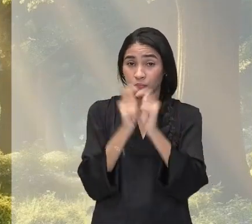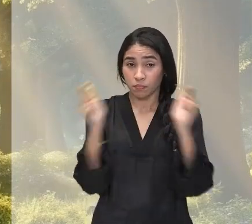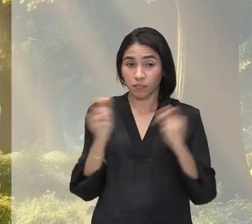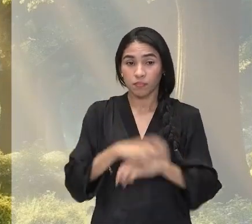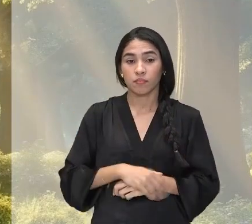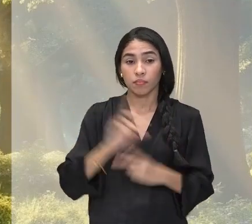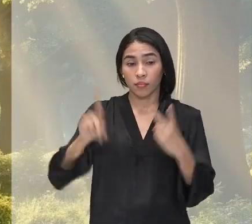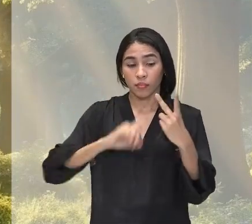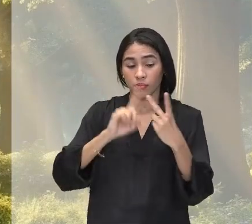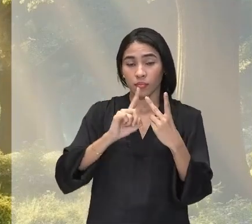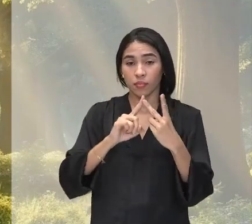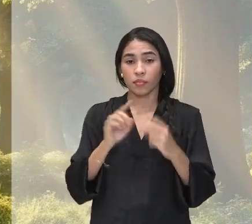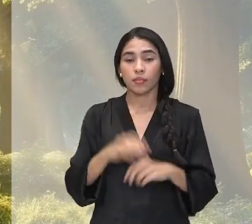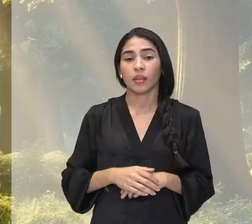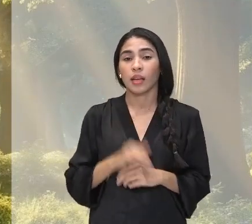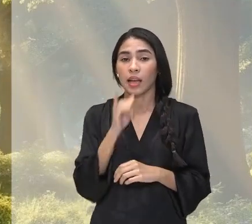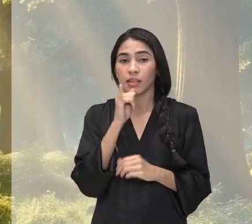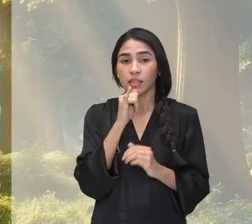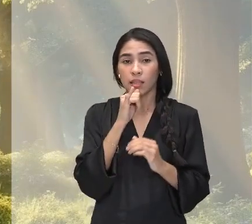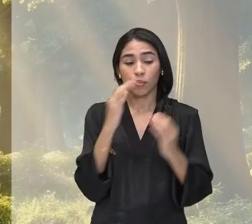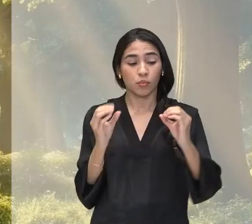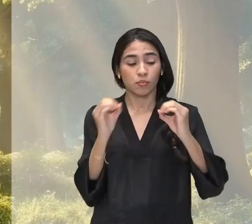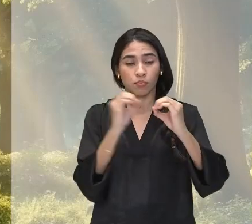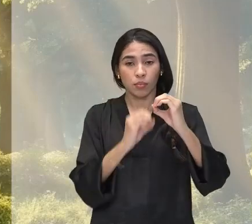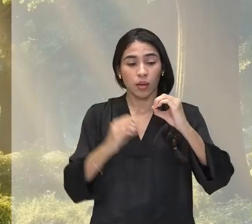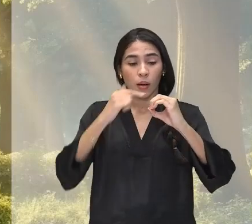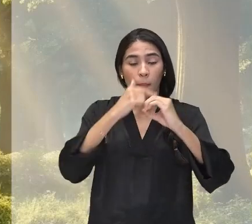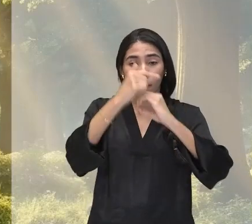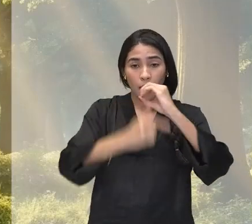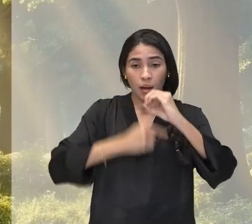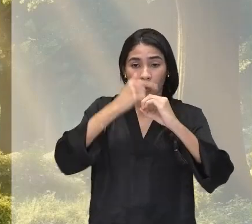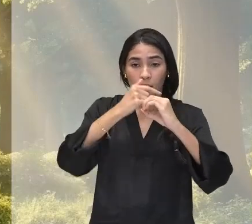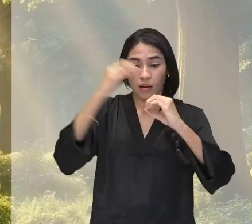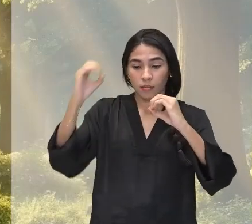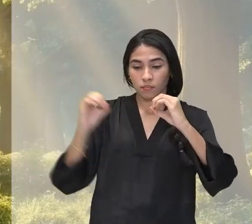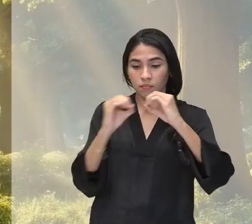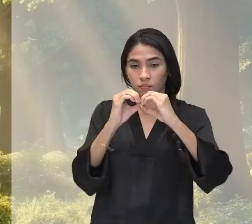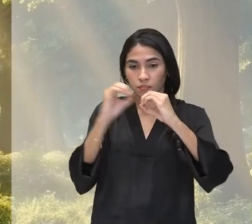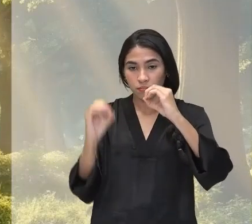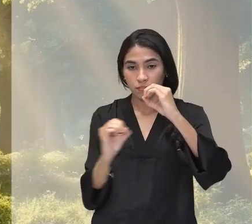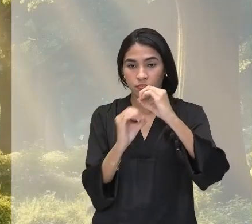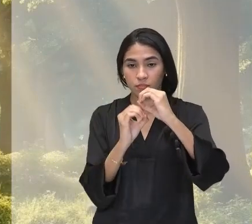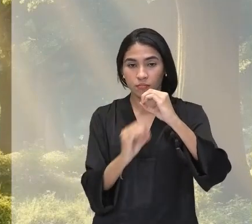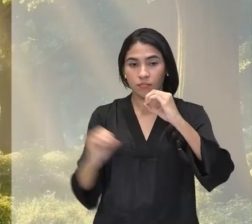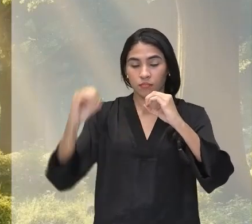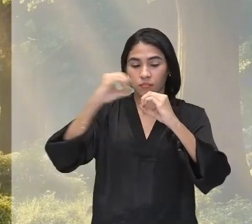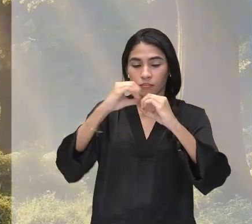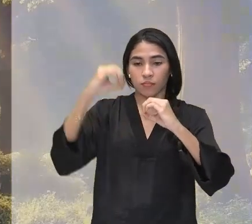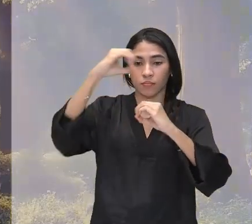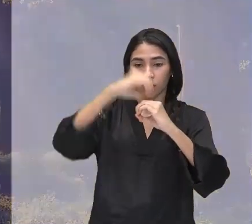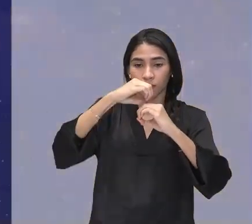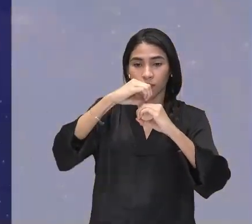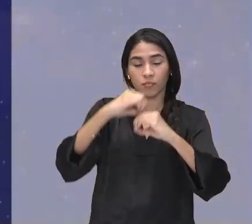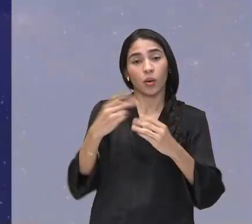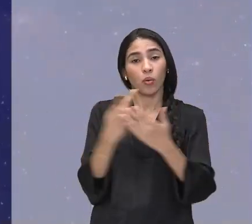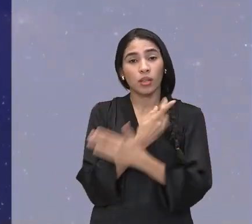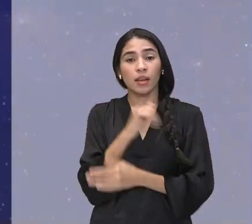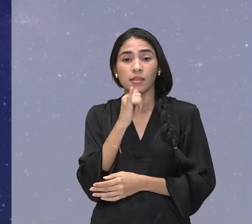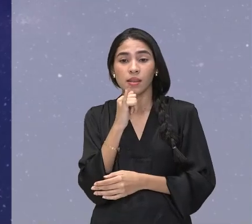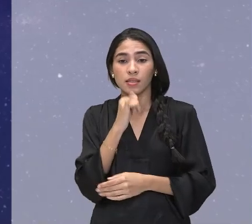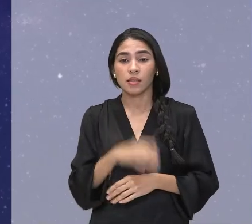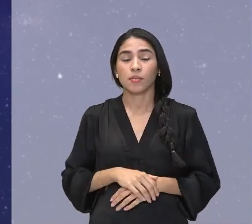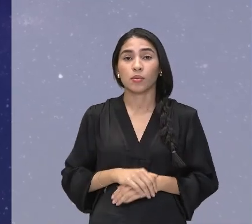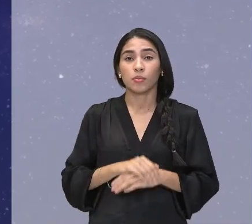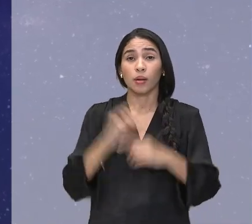a fusão nuclear é o processo contrário, é quando os átomos se juntam. É o que acontece, por exemplo,